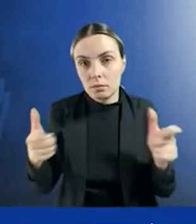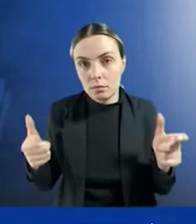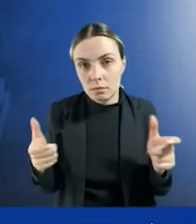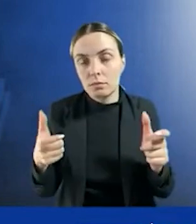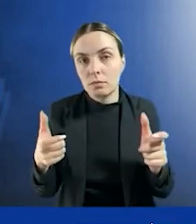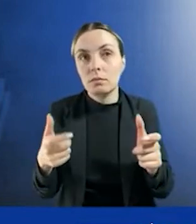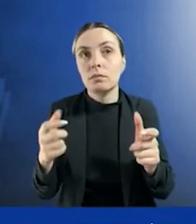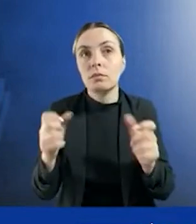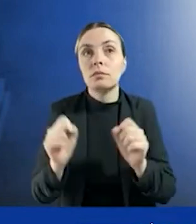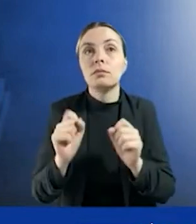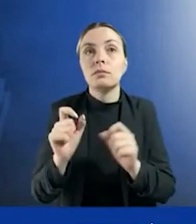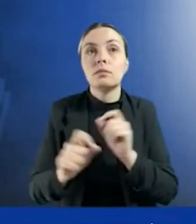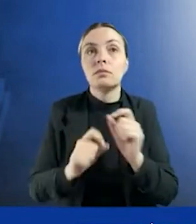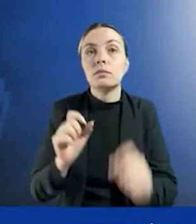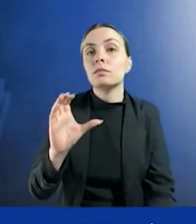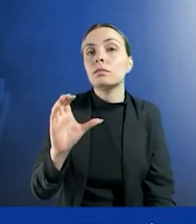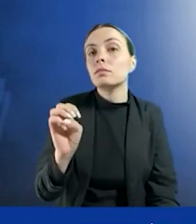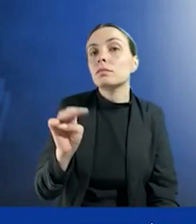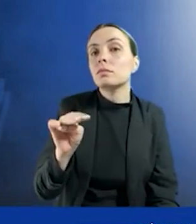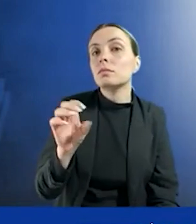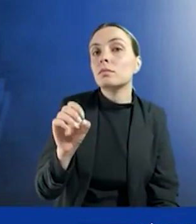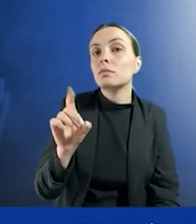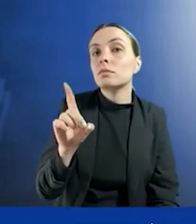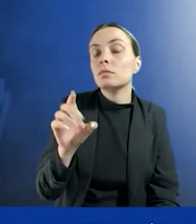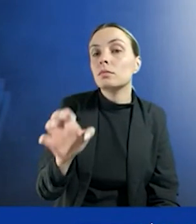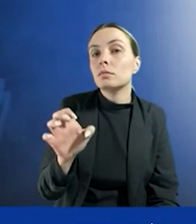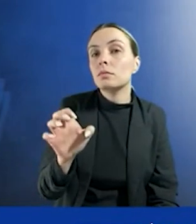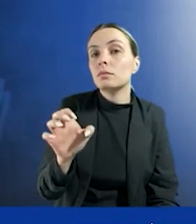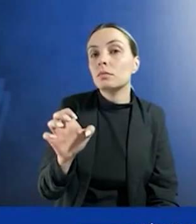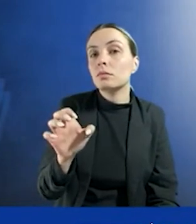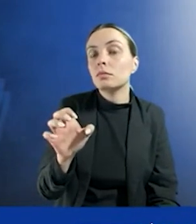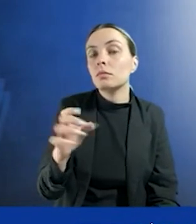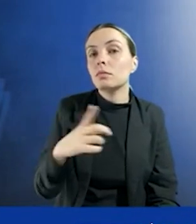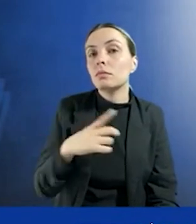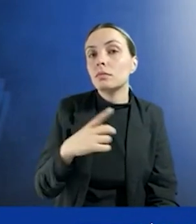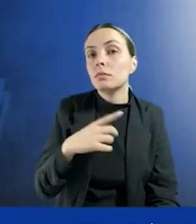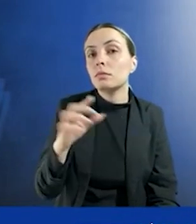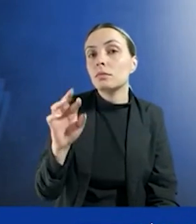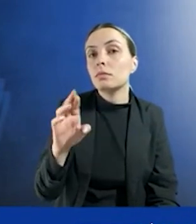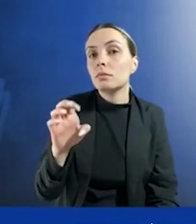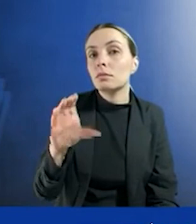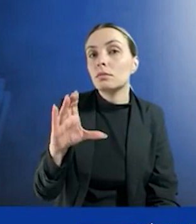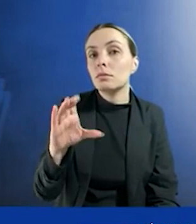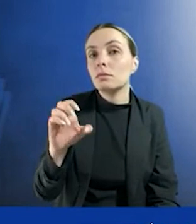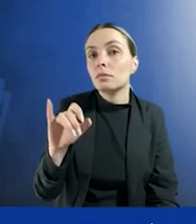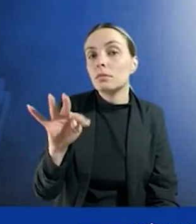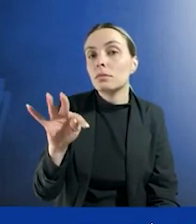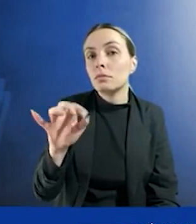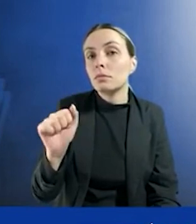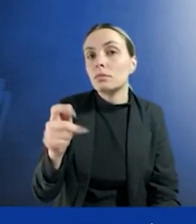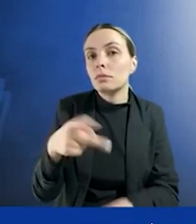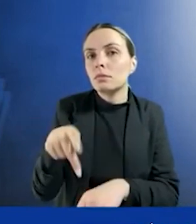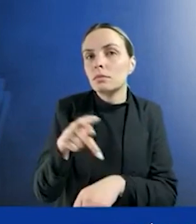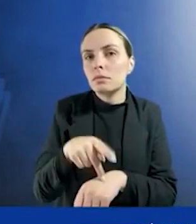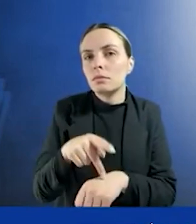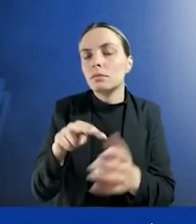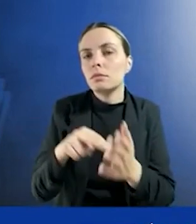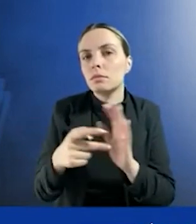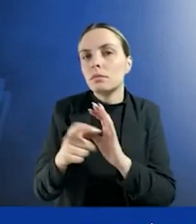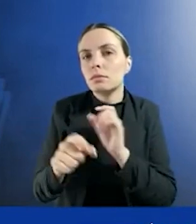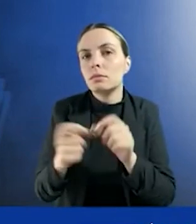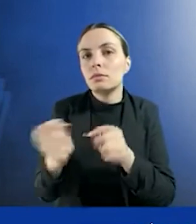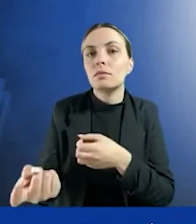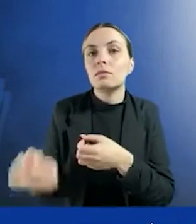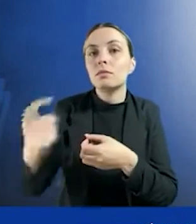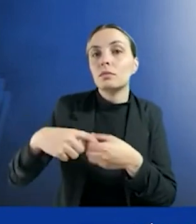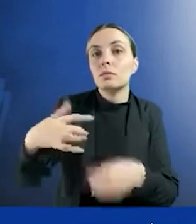como commodity para trazer uma renda, uma receita para o país. Produção de carbono significa restaurar a saúde